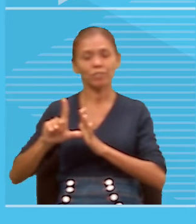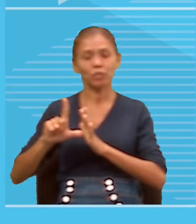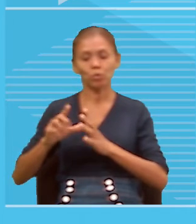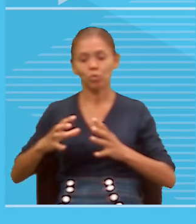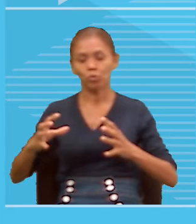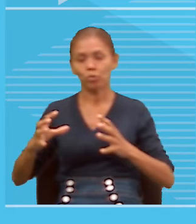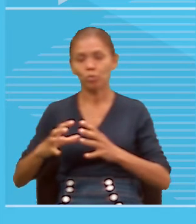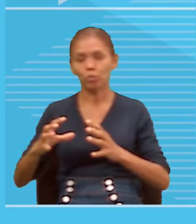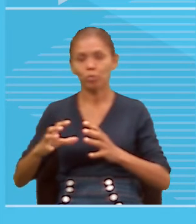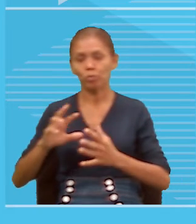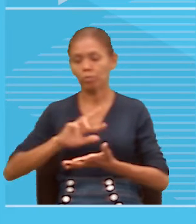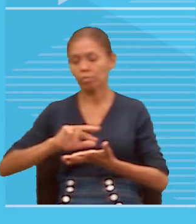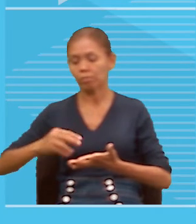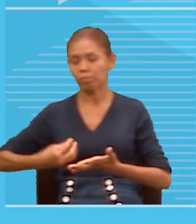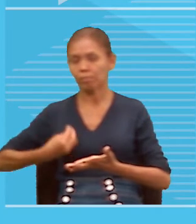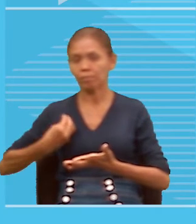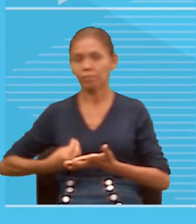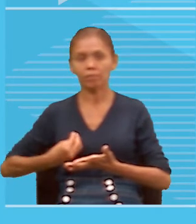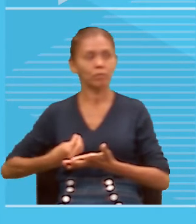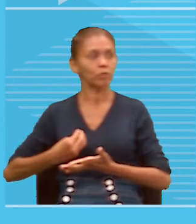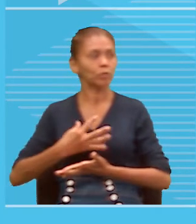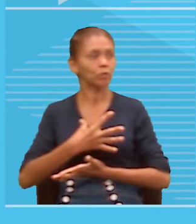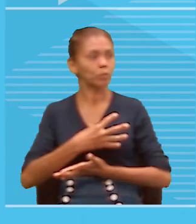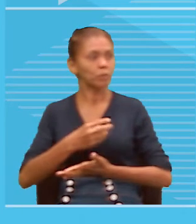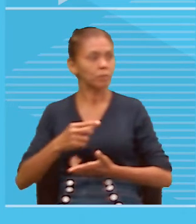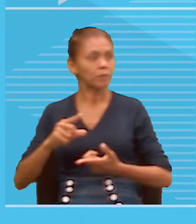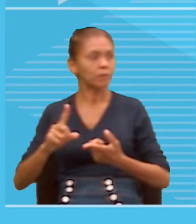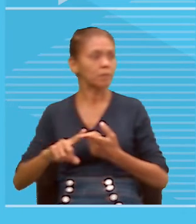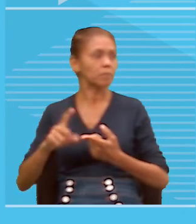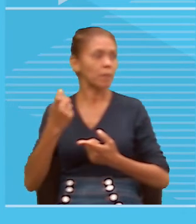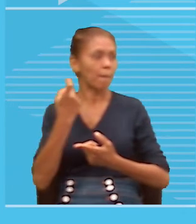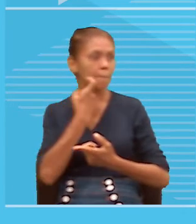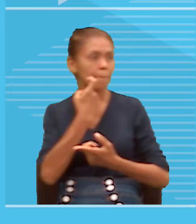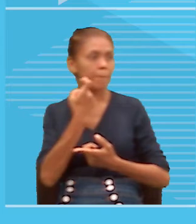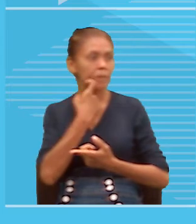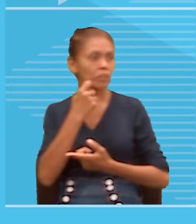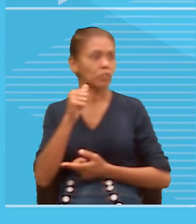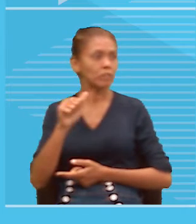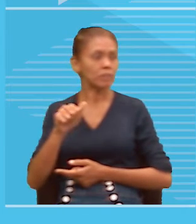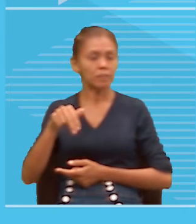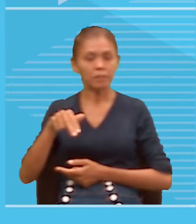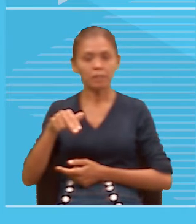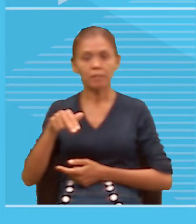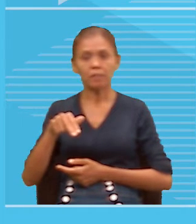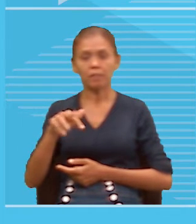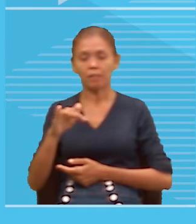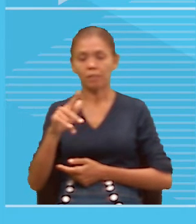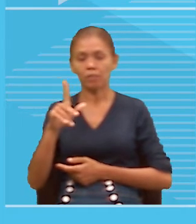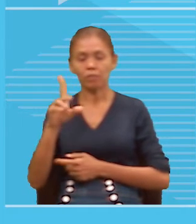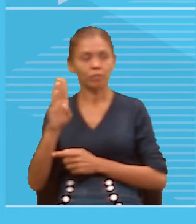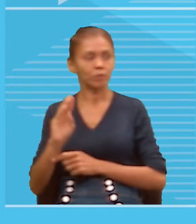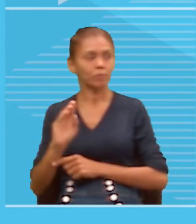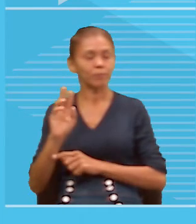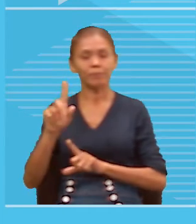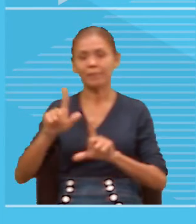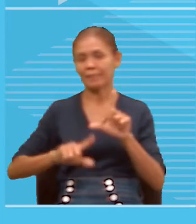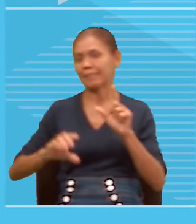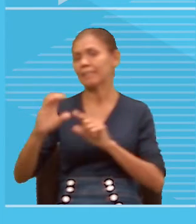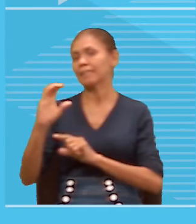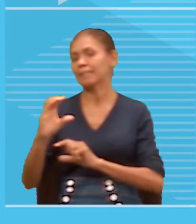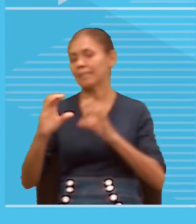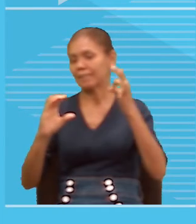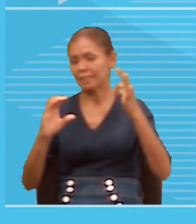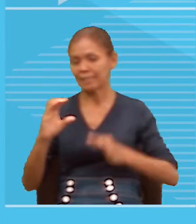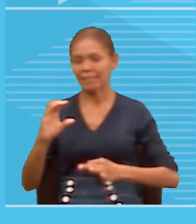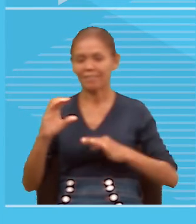depois dos peixes e anfíbios não é isso então tem uma sequência né sede correto de